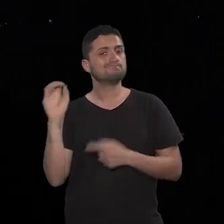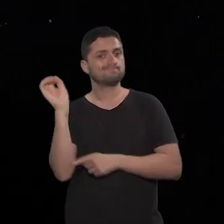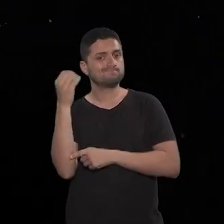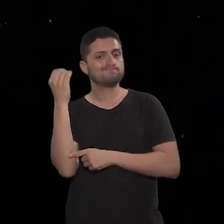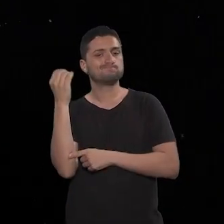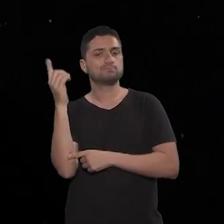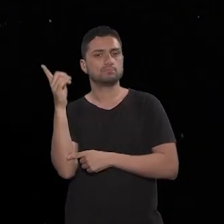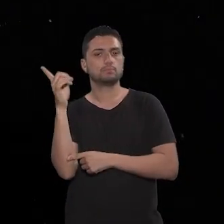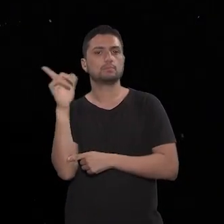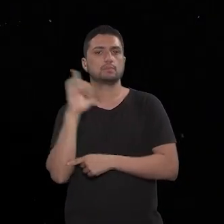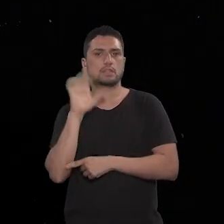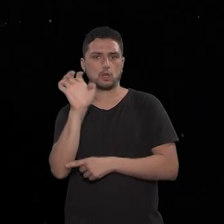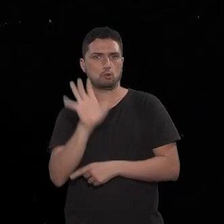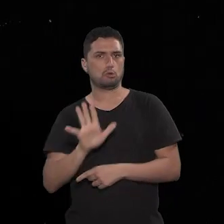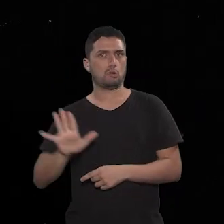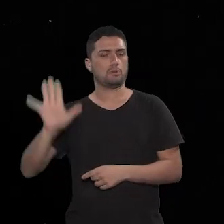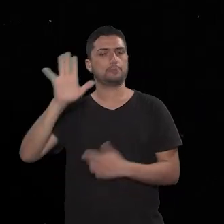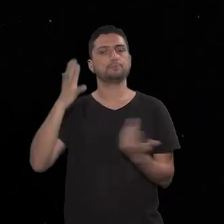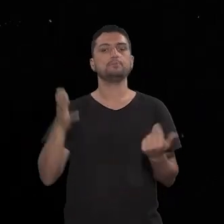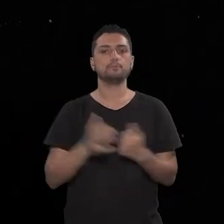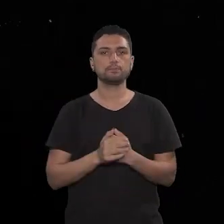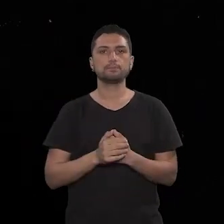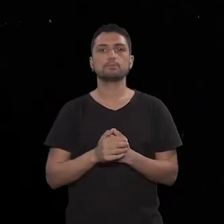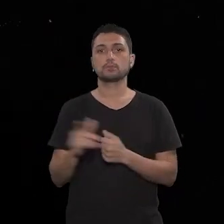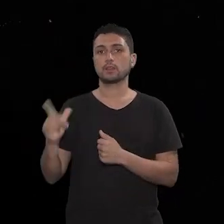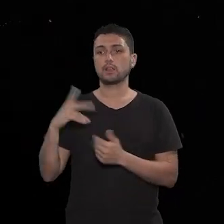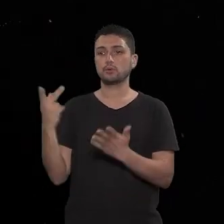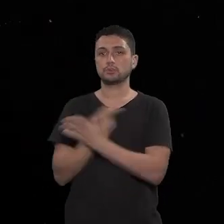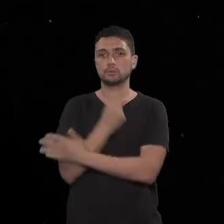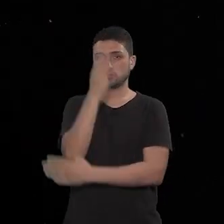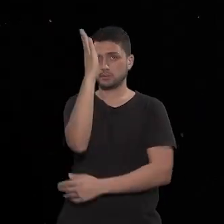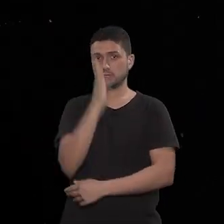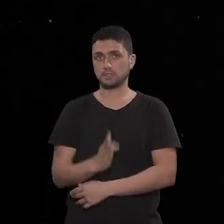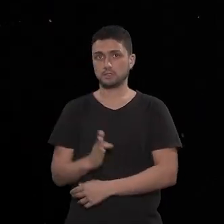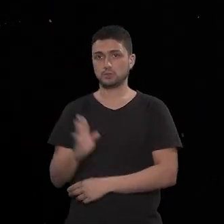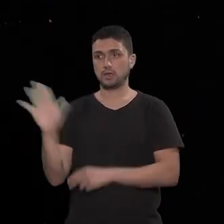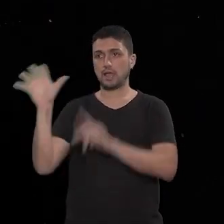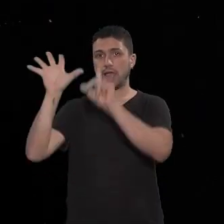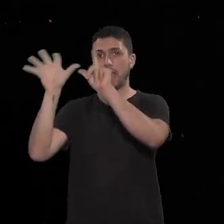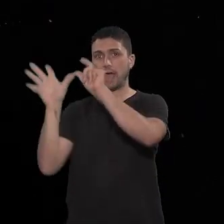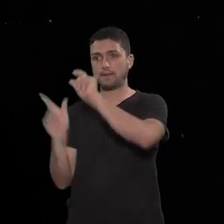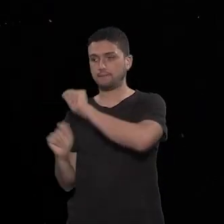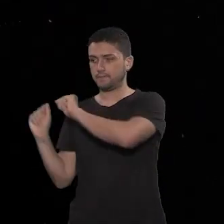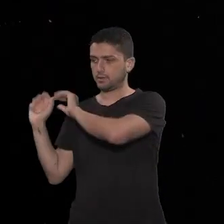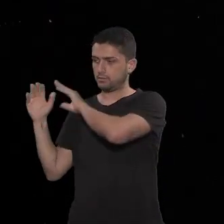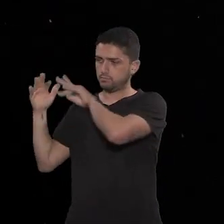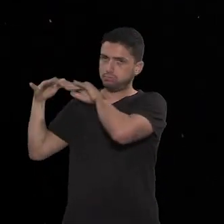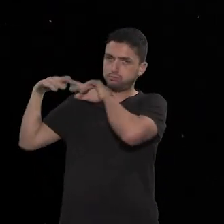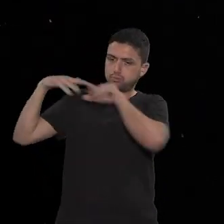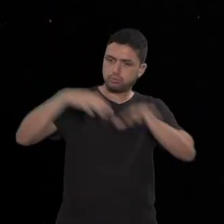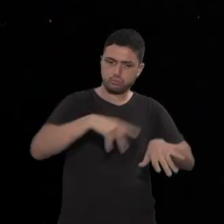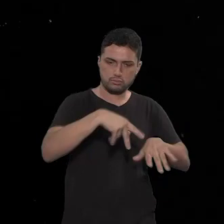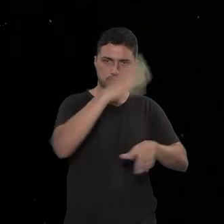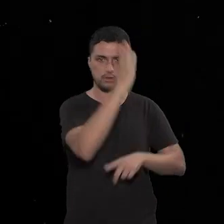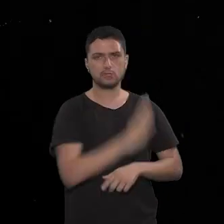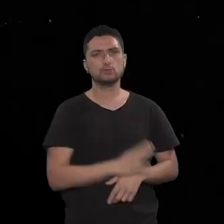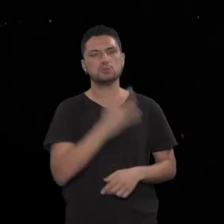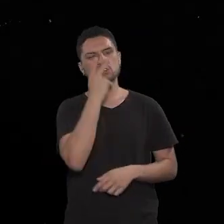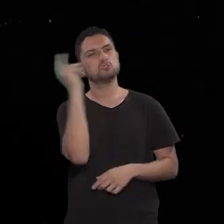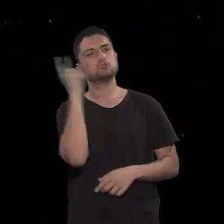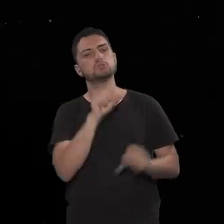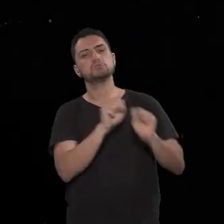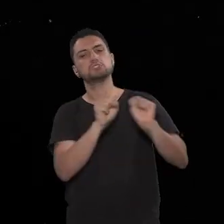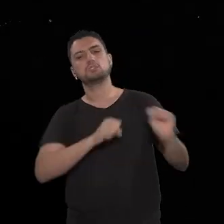que, como em toda a diáspora africana no Brasil, ela conseguiu burlar,